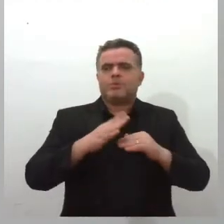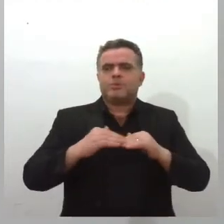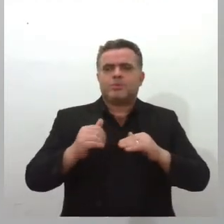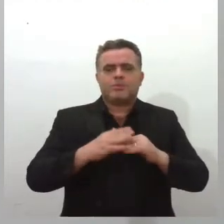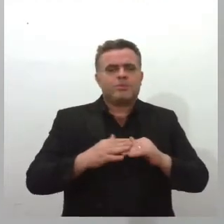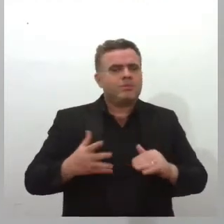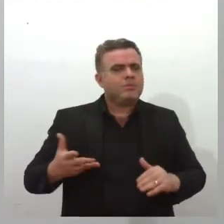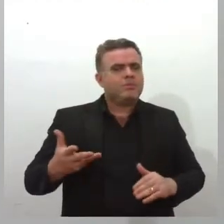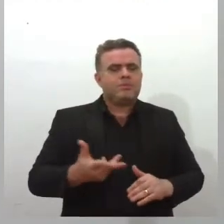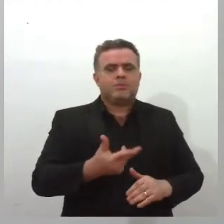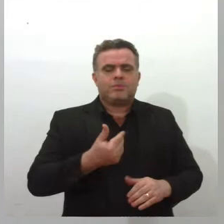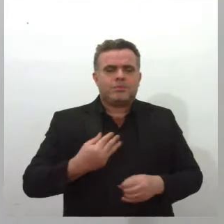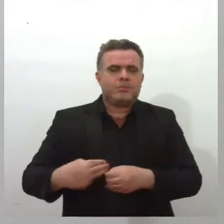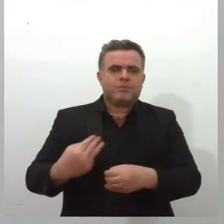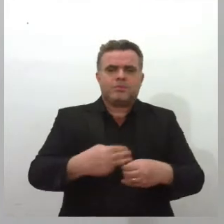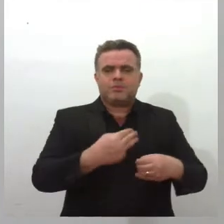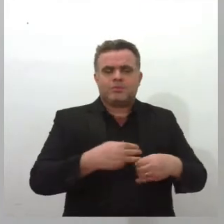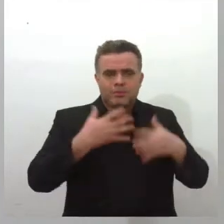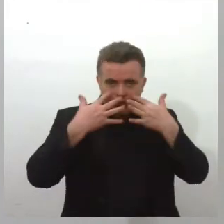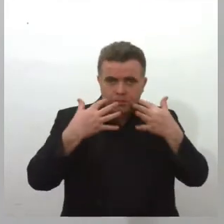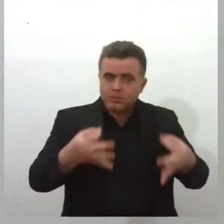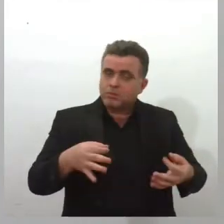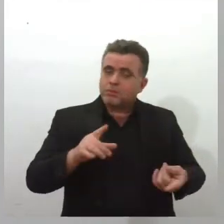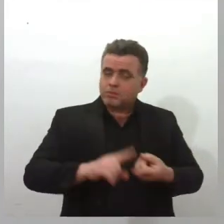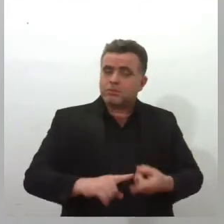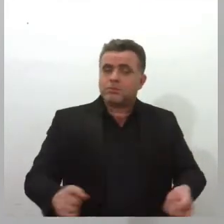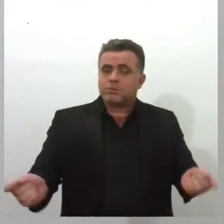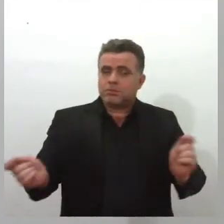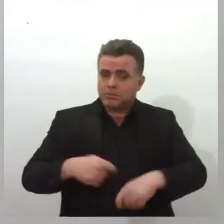nos municípios, com um atendimento que também possa